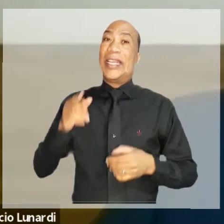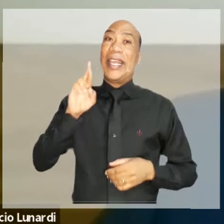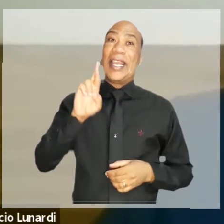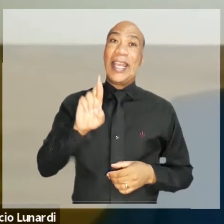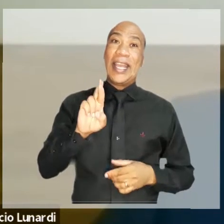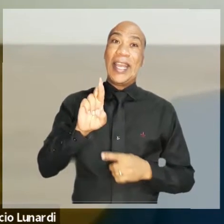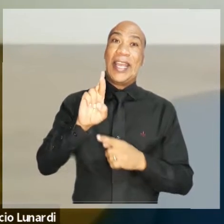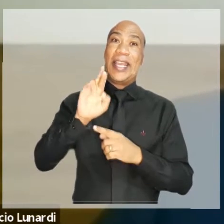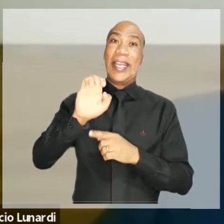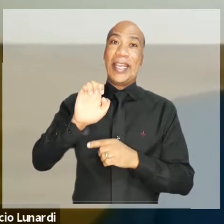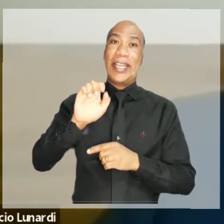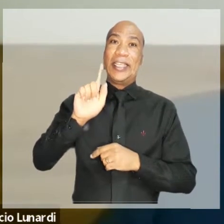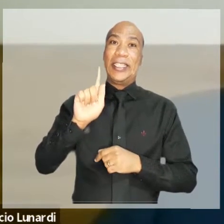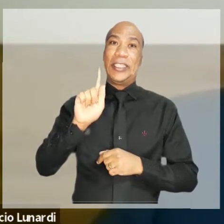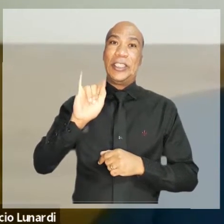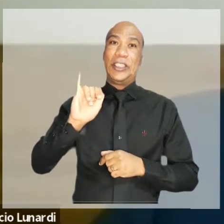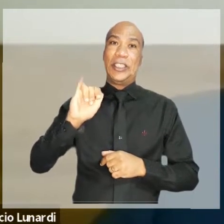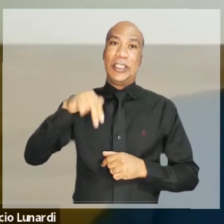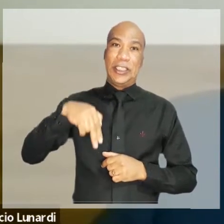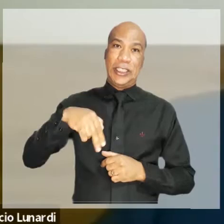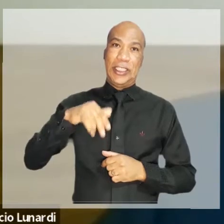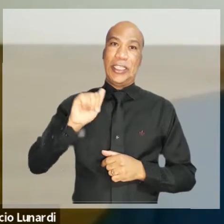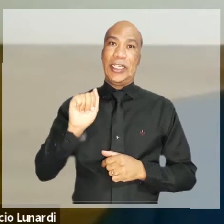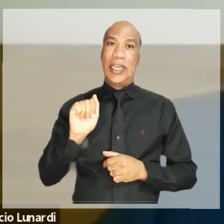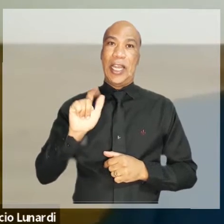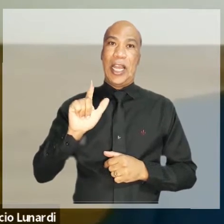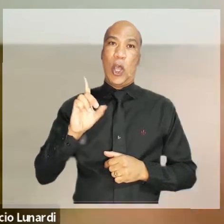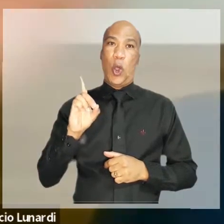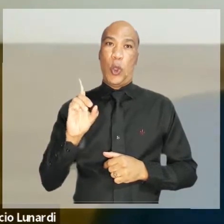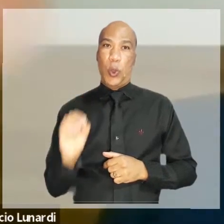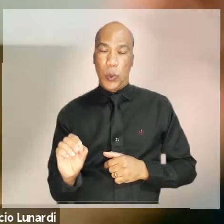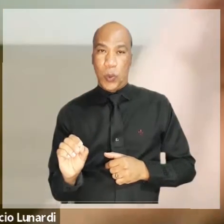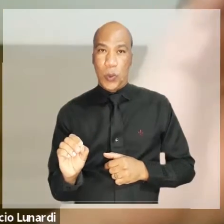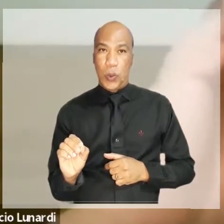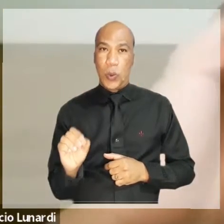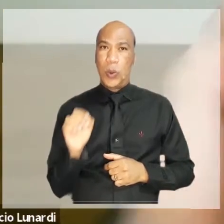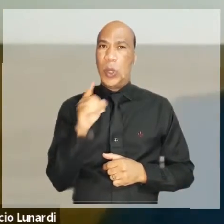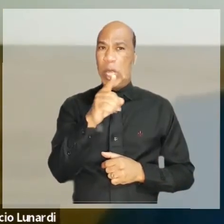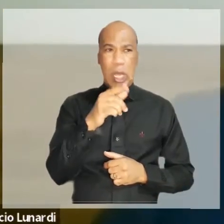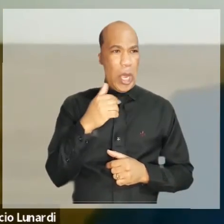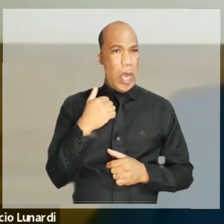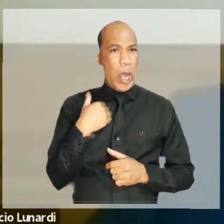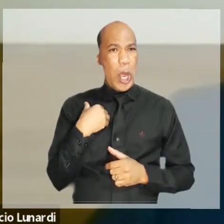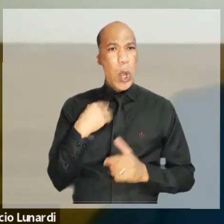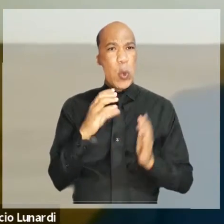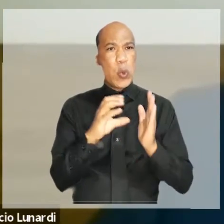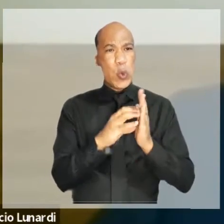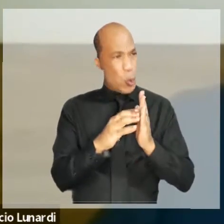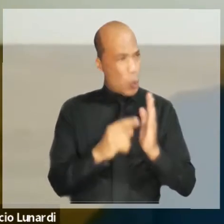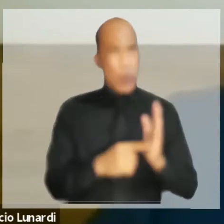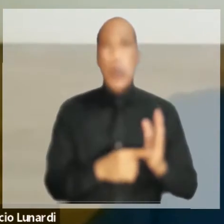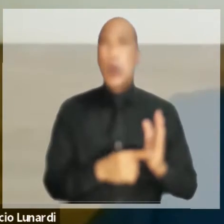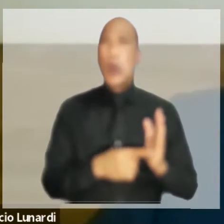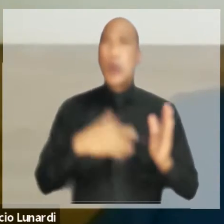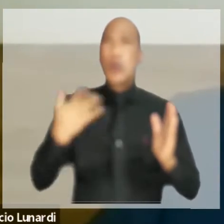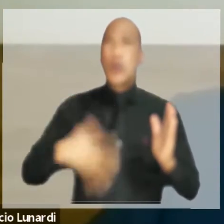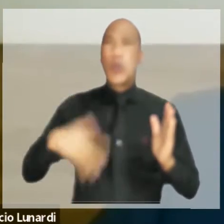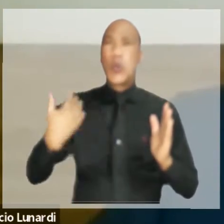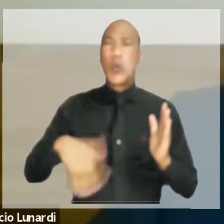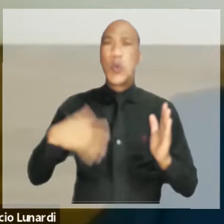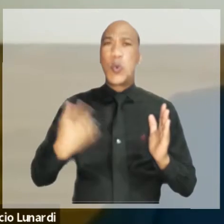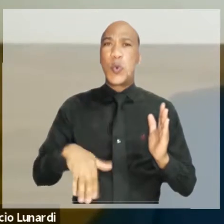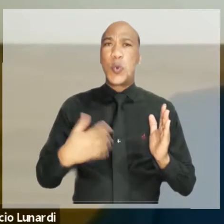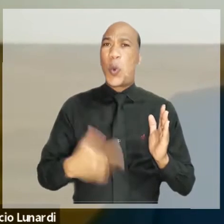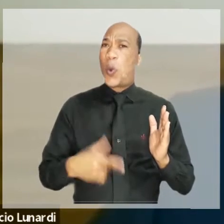nacional e internacionalmente. Eu vou tentar resumir, porque ele tem um currículo gigantesco, senão é gastar uma hora aqui, né, falando do currículo